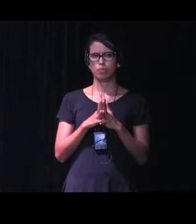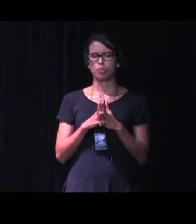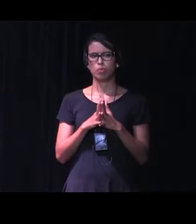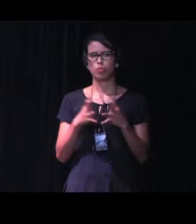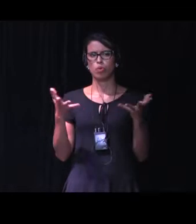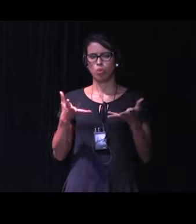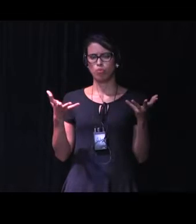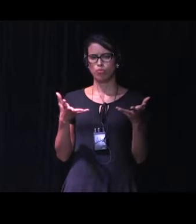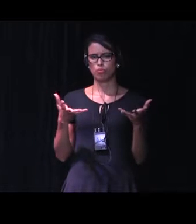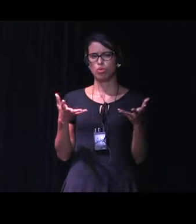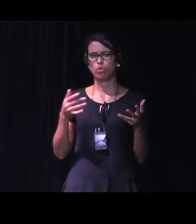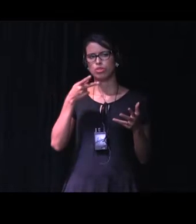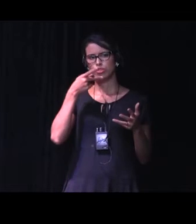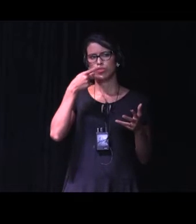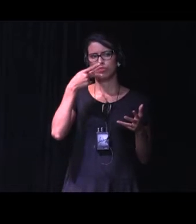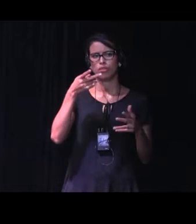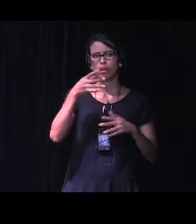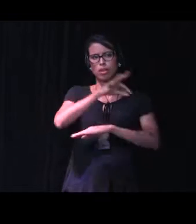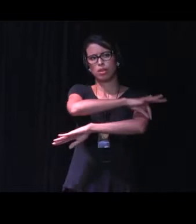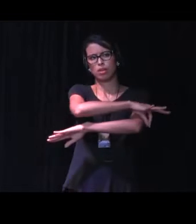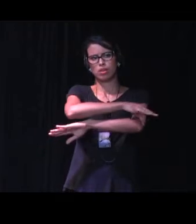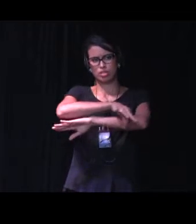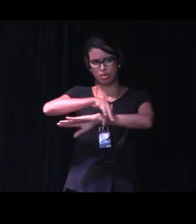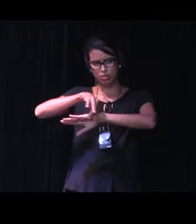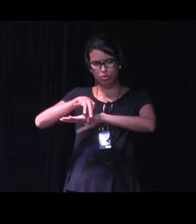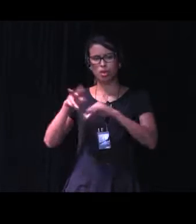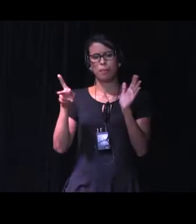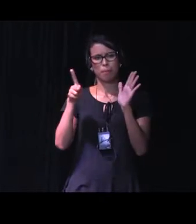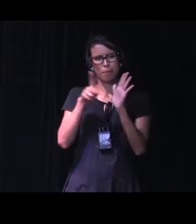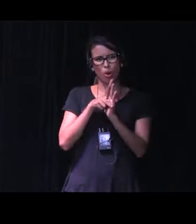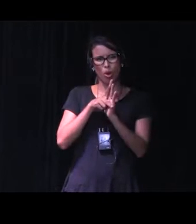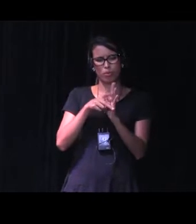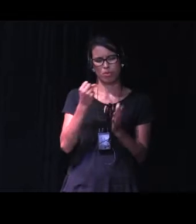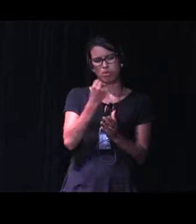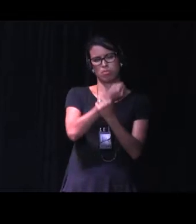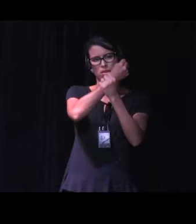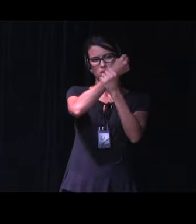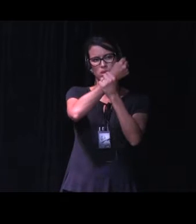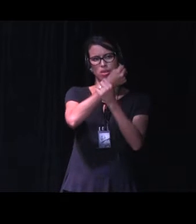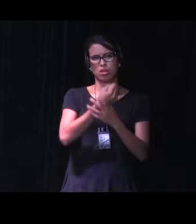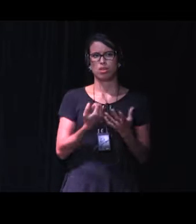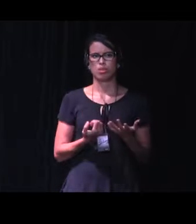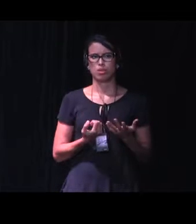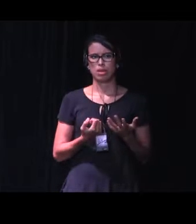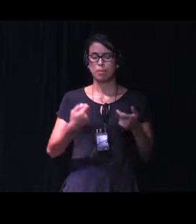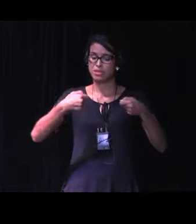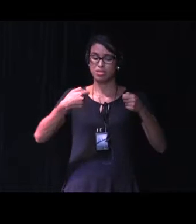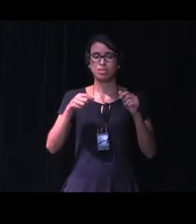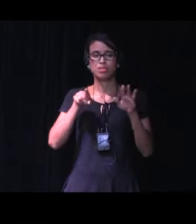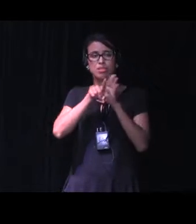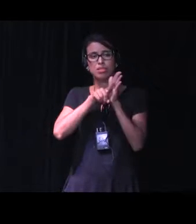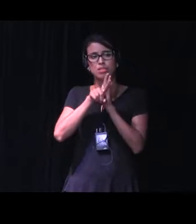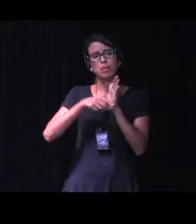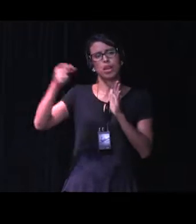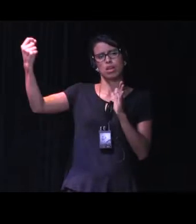com a tecnologia hoje se fala arquitetura medioambiental, mas interessa ver o